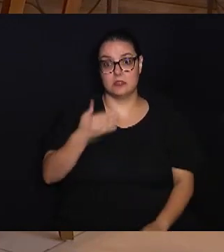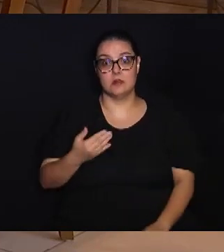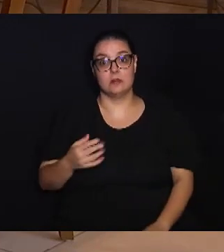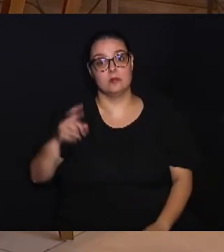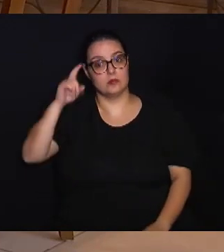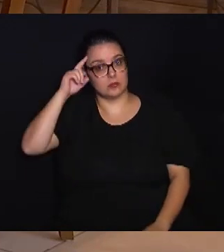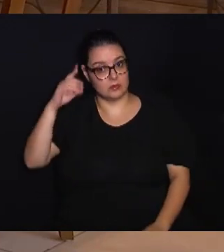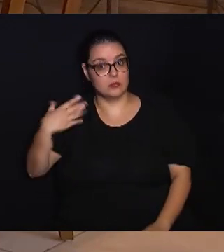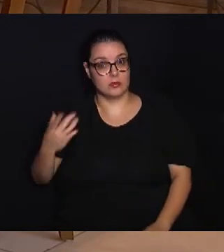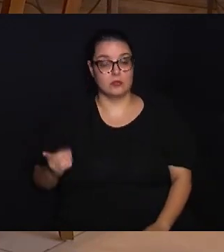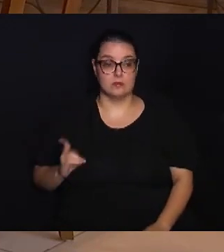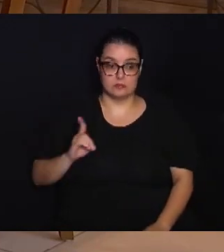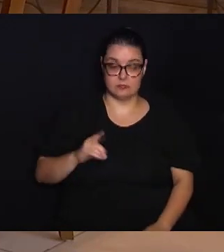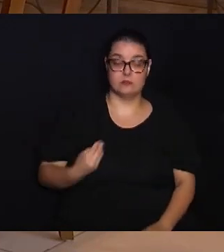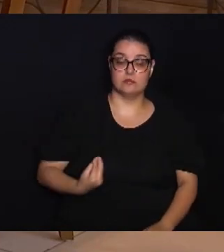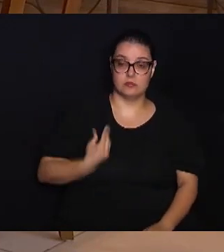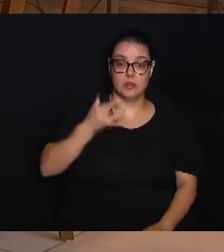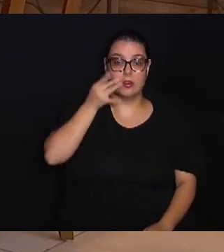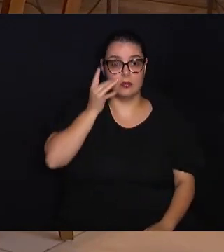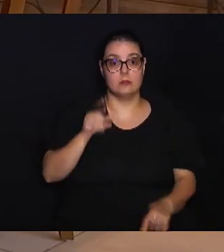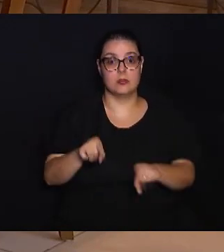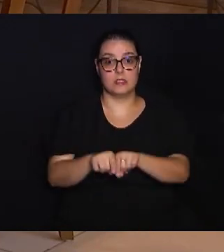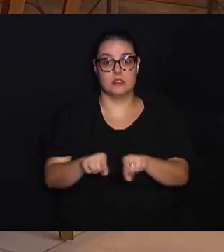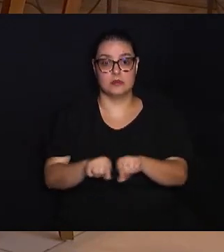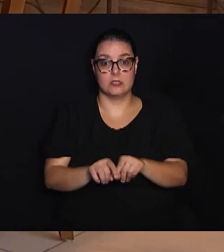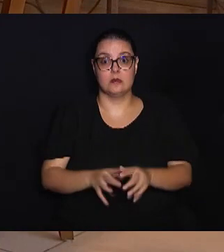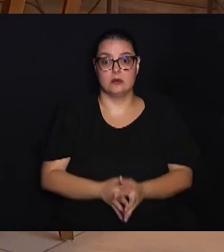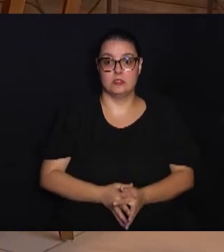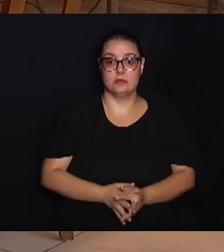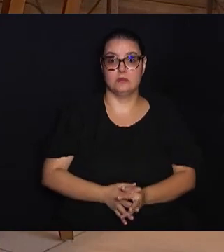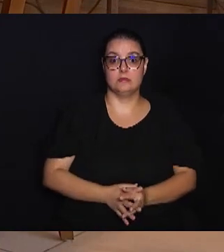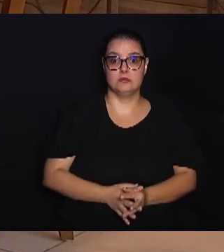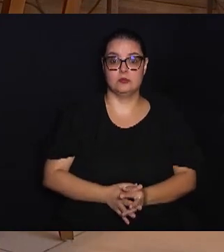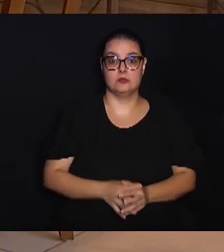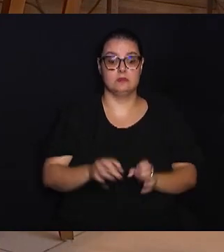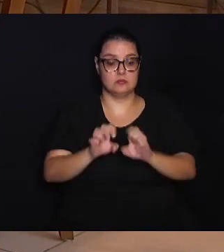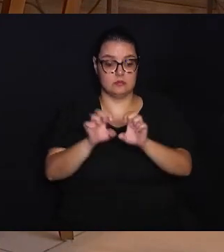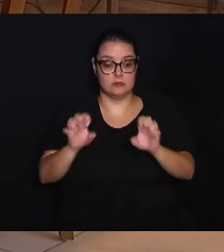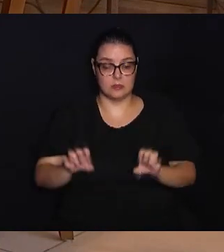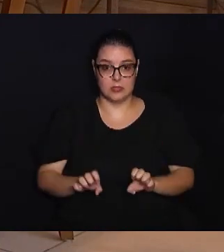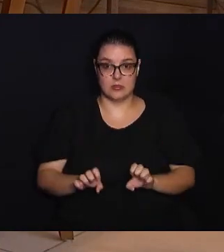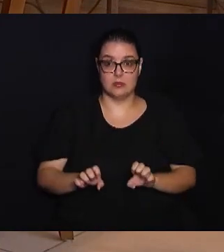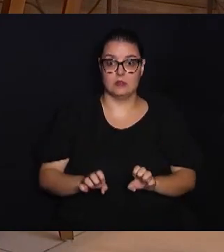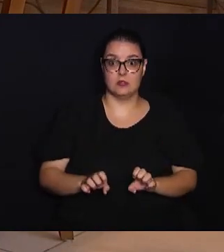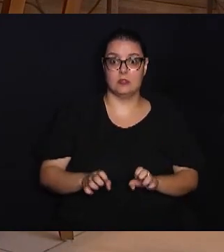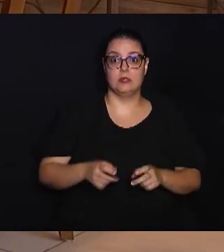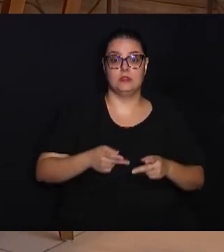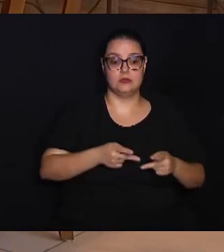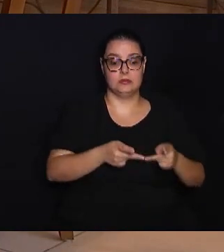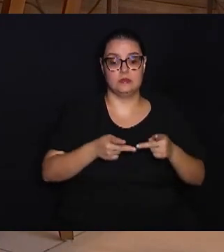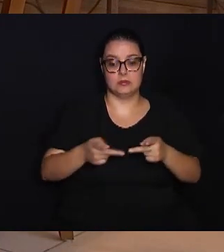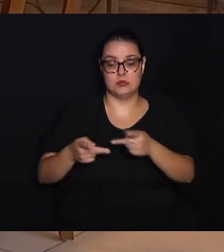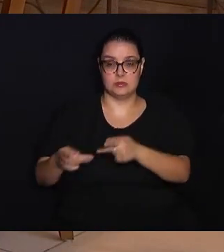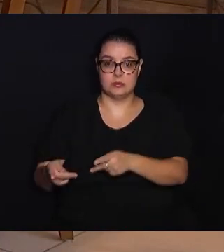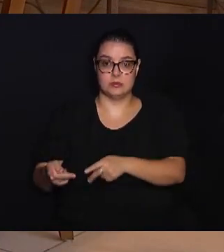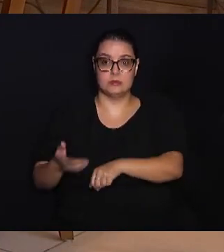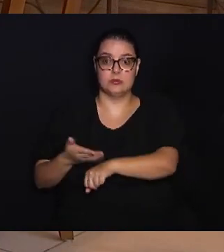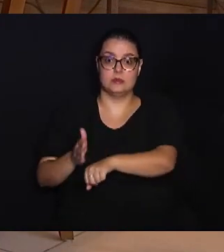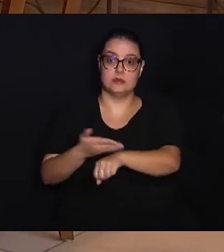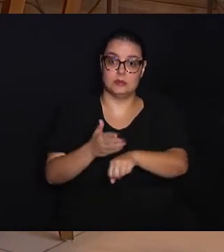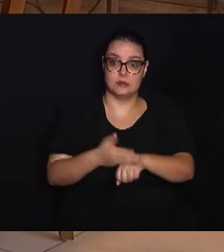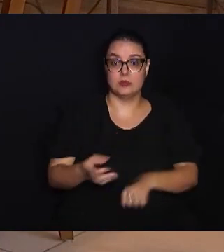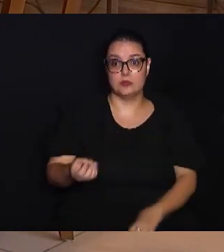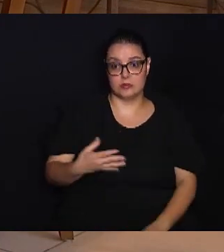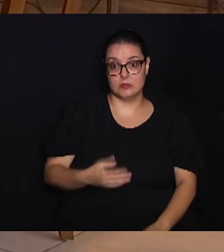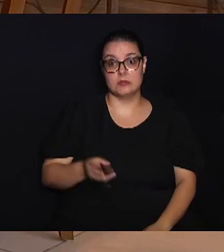requisitar eles estão presente mas quando não eles também TM aí uma um uma estrutura de tá visitando as casas e